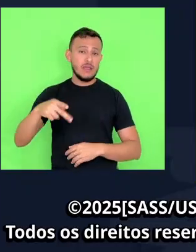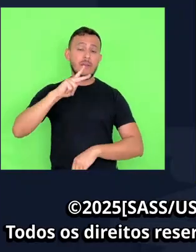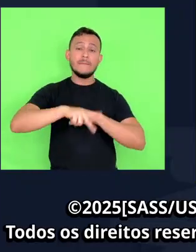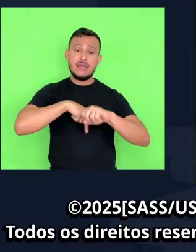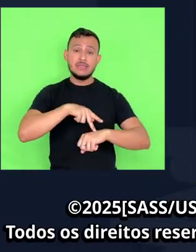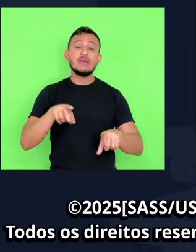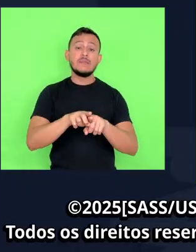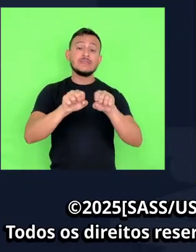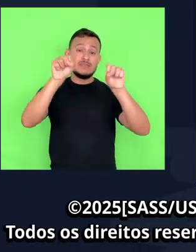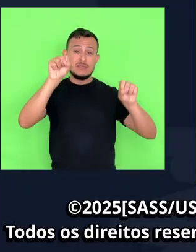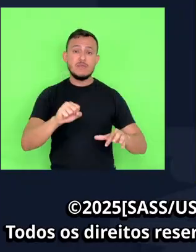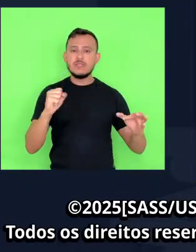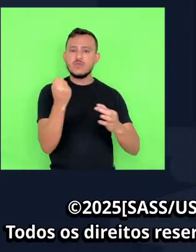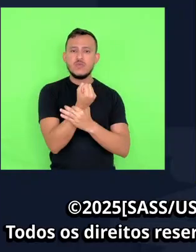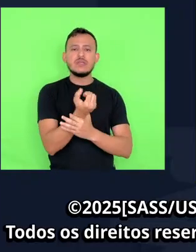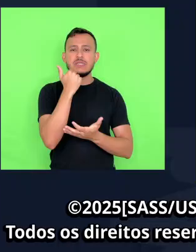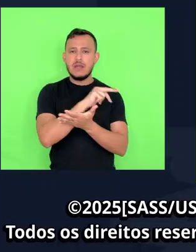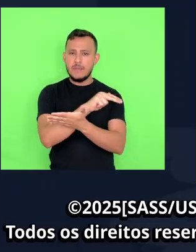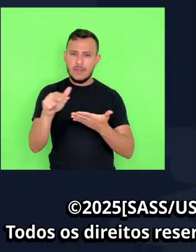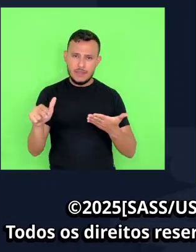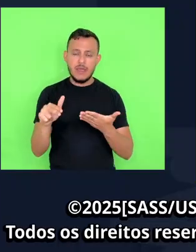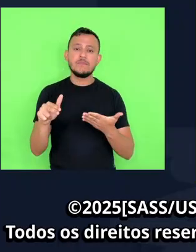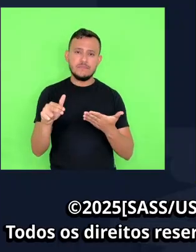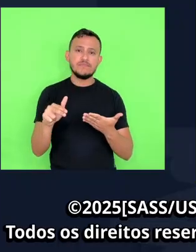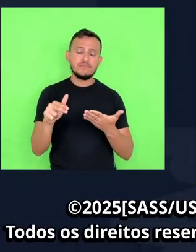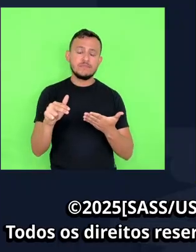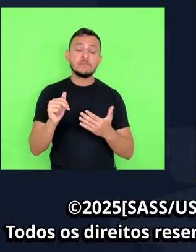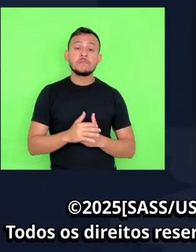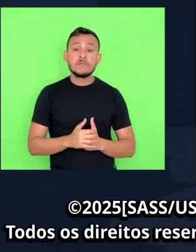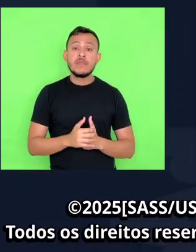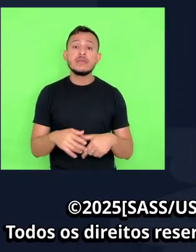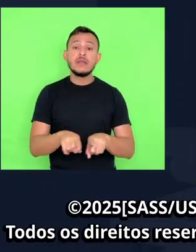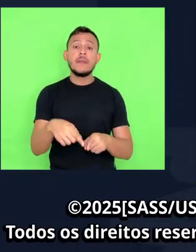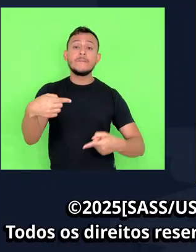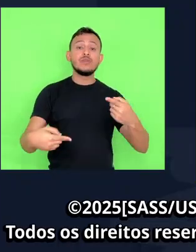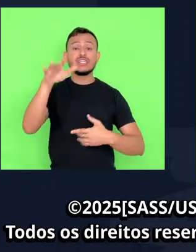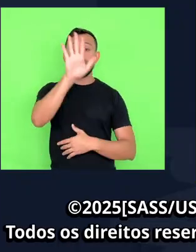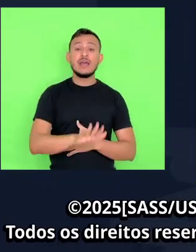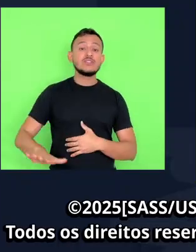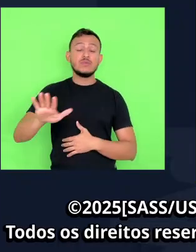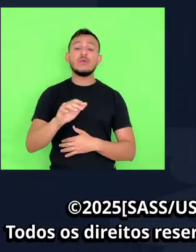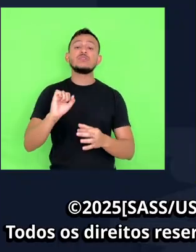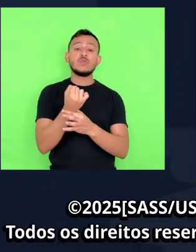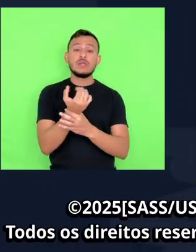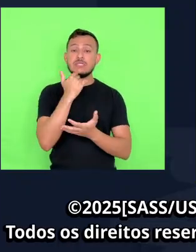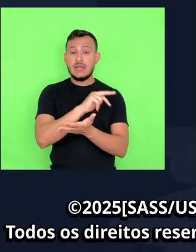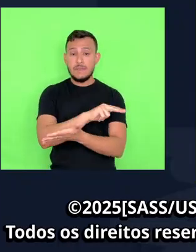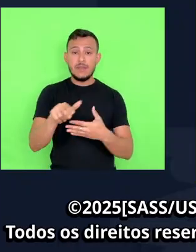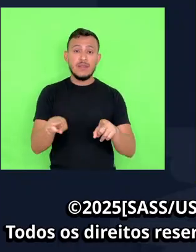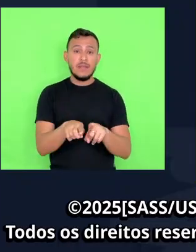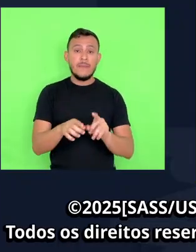o Sistema Nacional de Segurança Alimentar e Nutricional, o SISAM, a Política Nacional de Segurança Alimentar